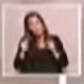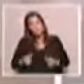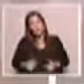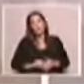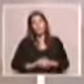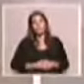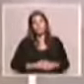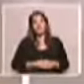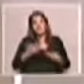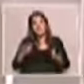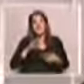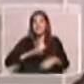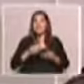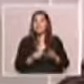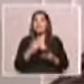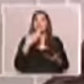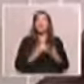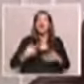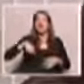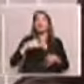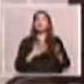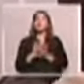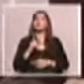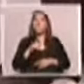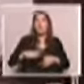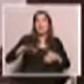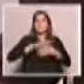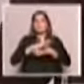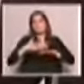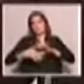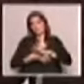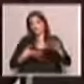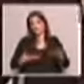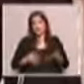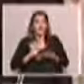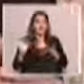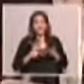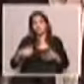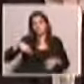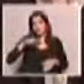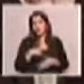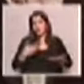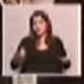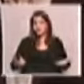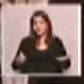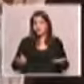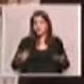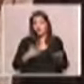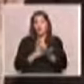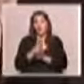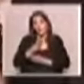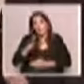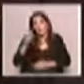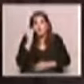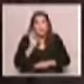foi criado para mantermos a nossa condição de mamíferos, não é? Que é algo que nos caracteriza enquanto espécie. Uhum. Portanto, o queijo fêmea